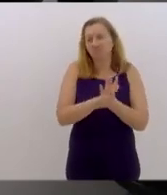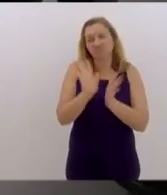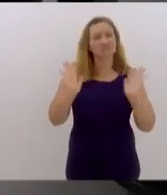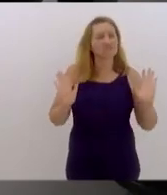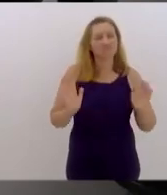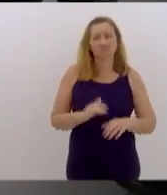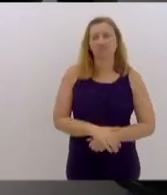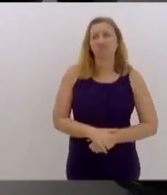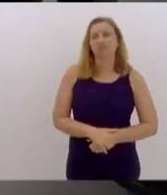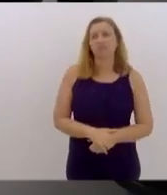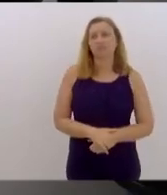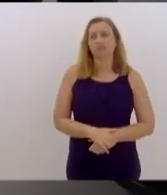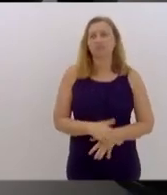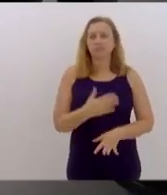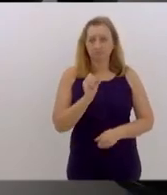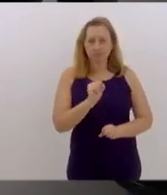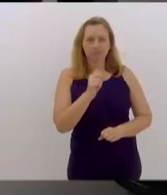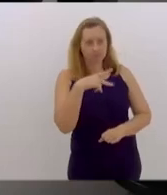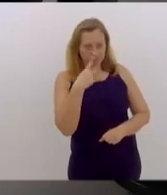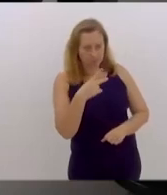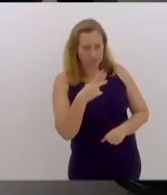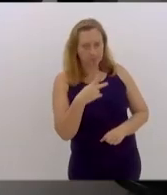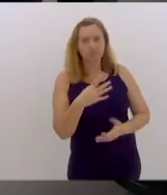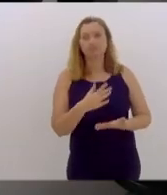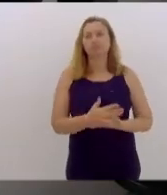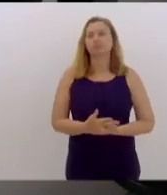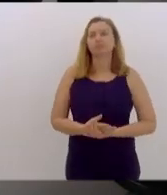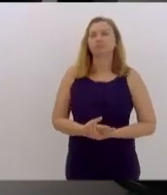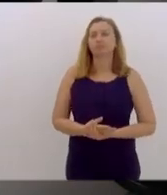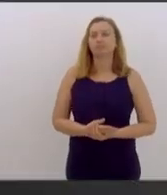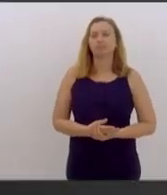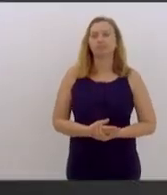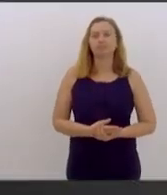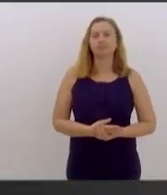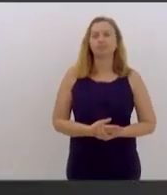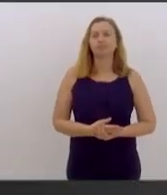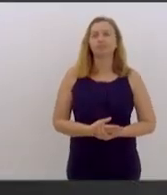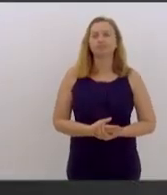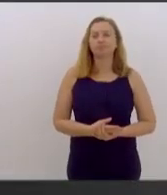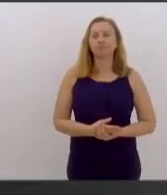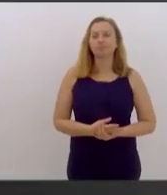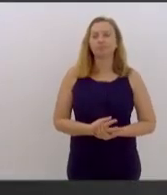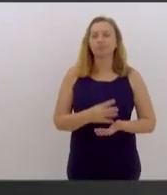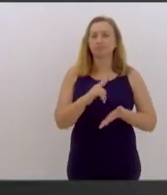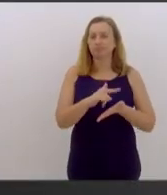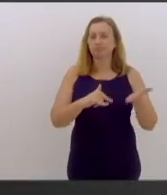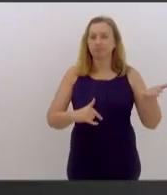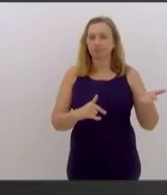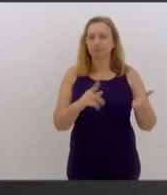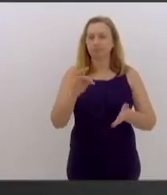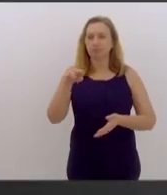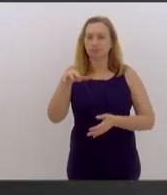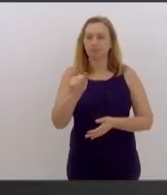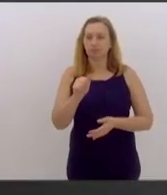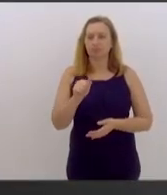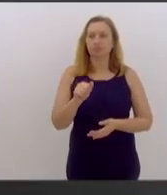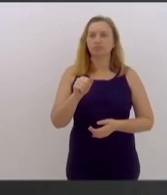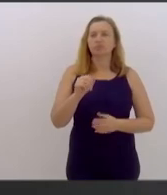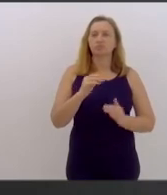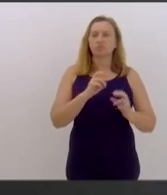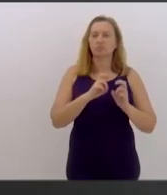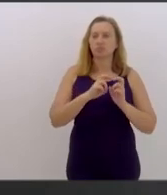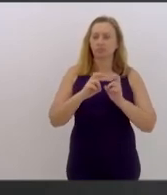feito nada eu já ia fazer uma dentro palavra acho que tejo não tenho justamente conduta que foi feito da SuperVia e